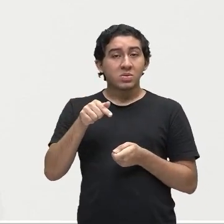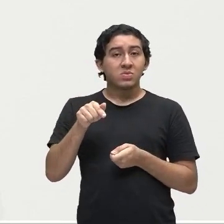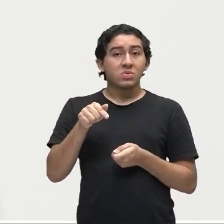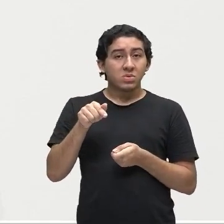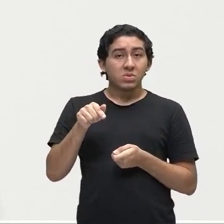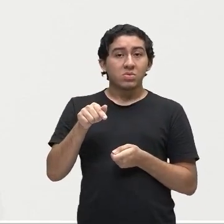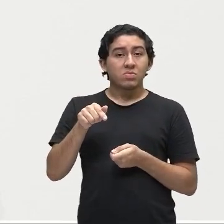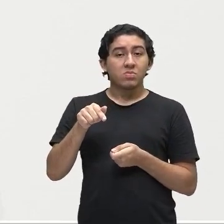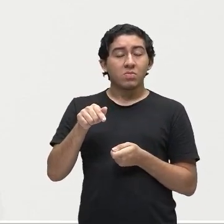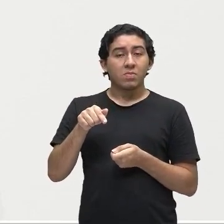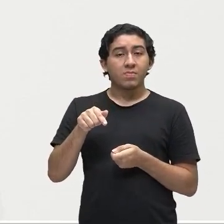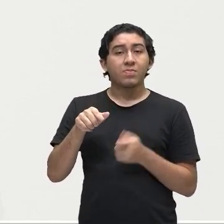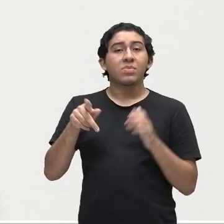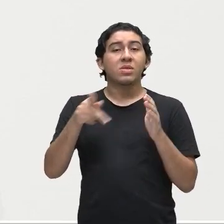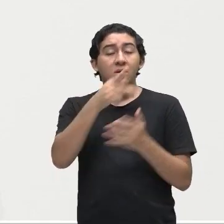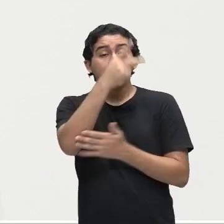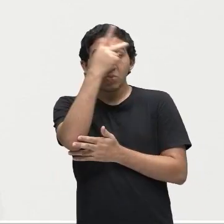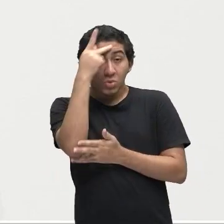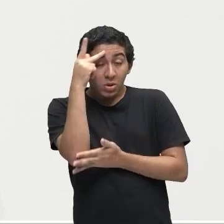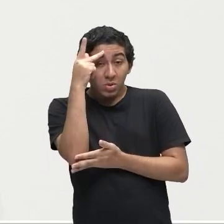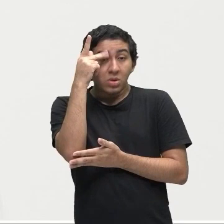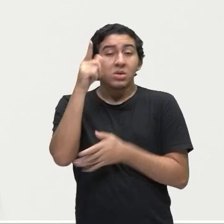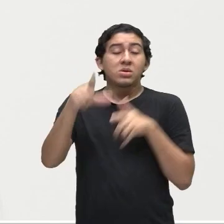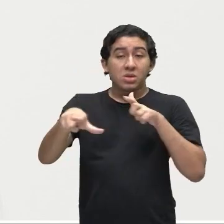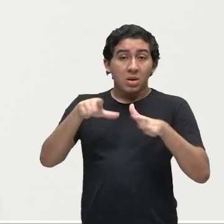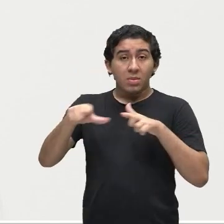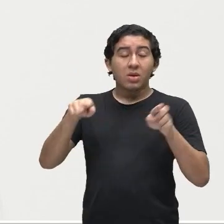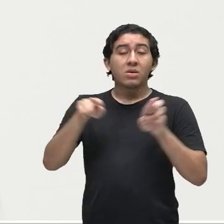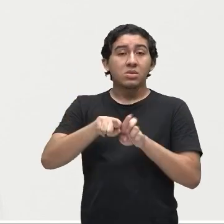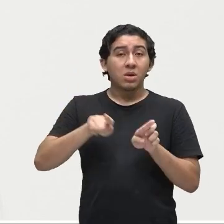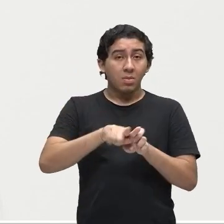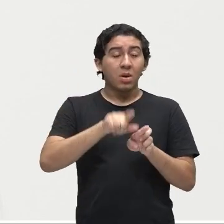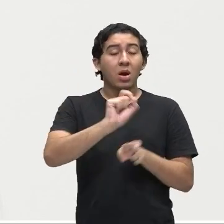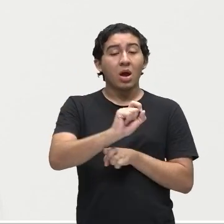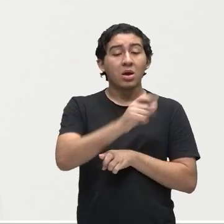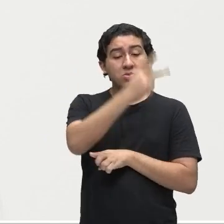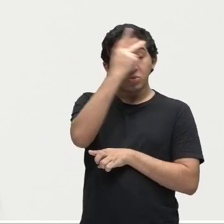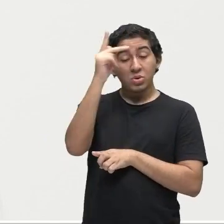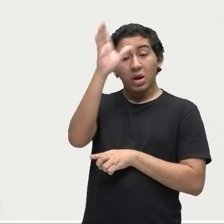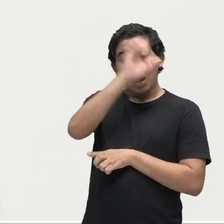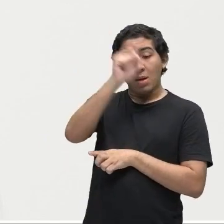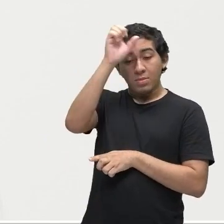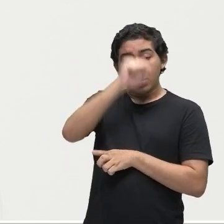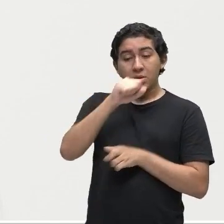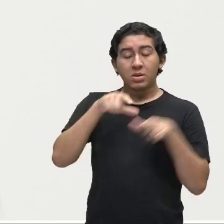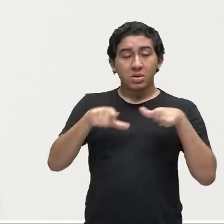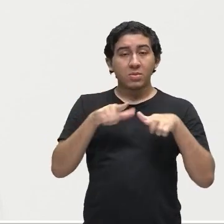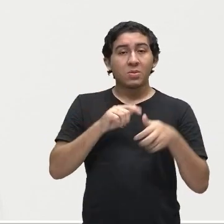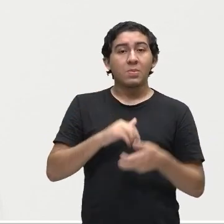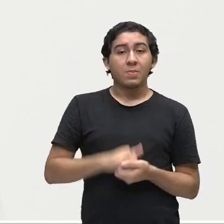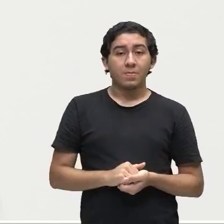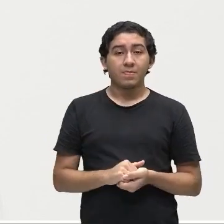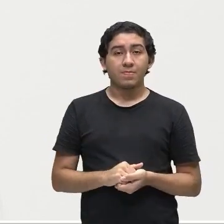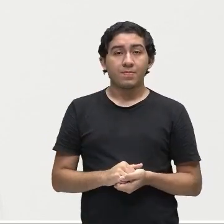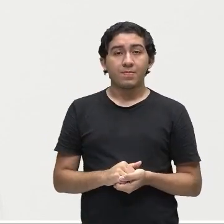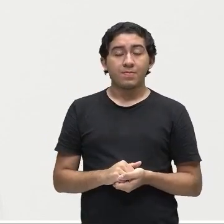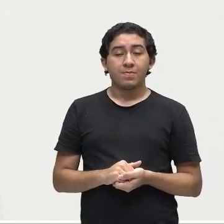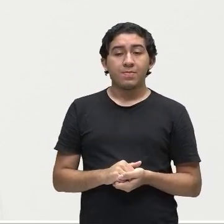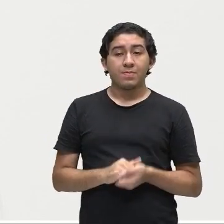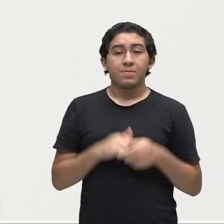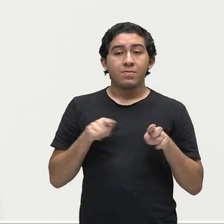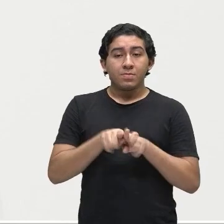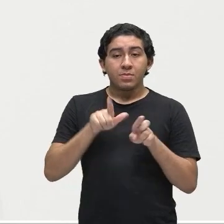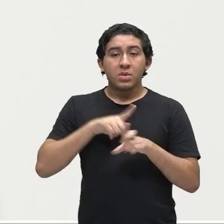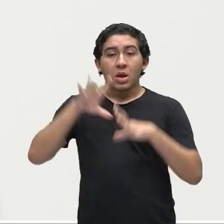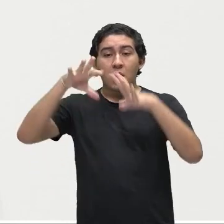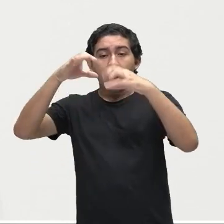dos companheiros e dos aprendizes. Então, olha só, conforme foi crescendo e aumentando o número de artesãos